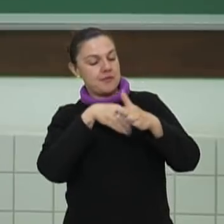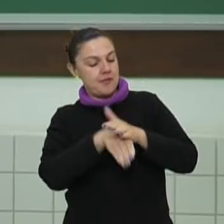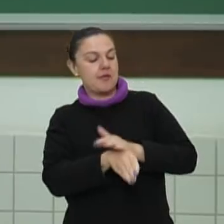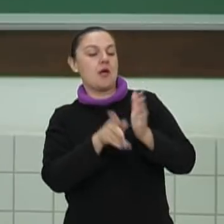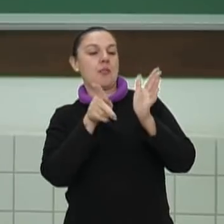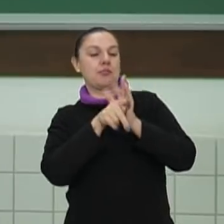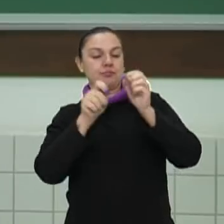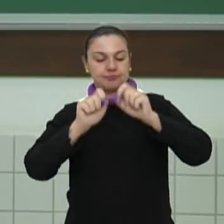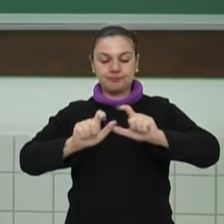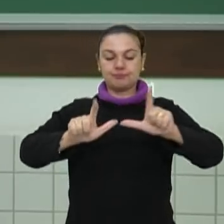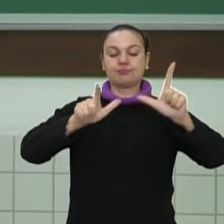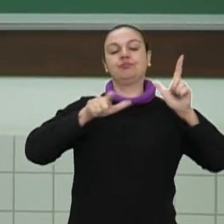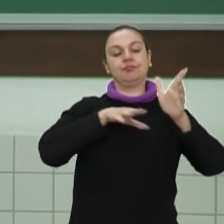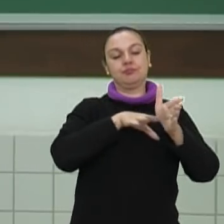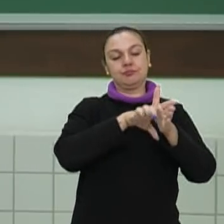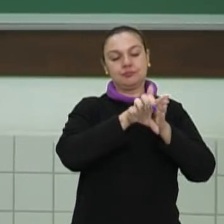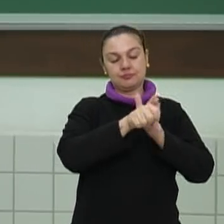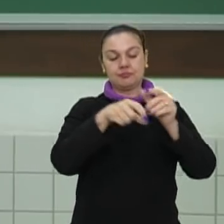Classroom,